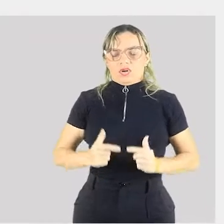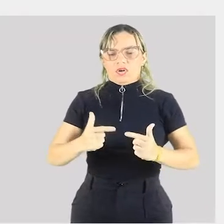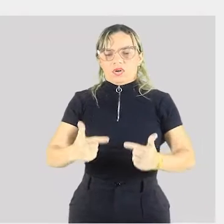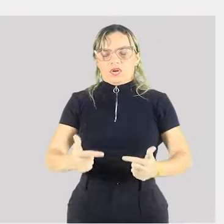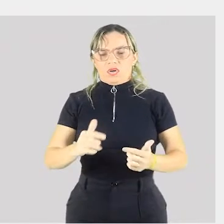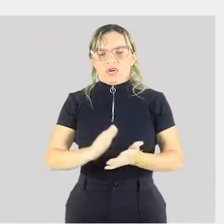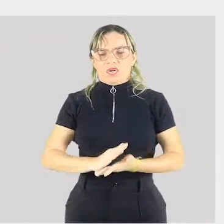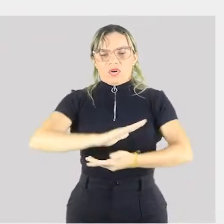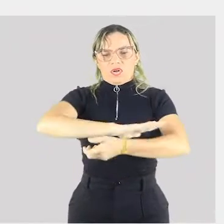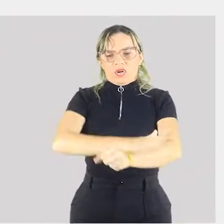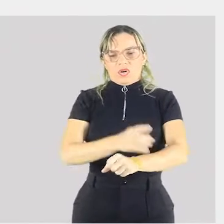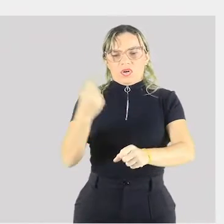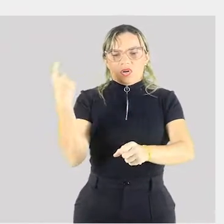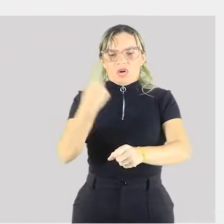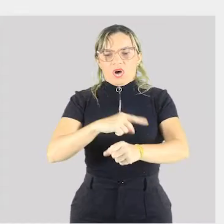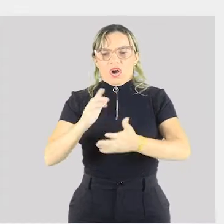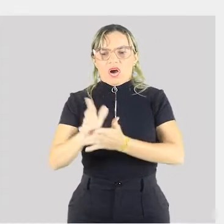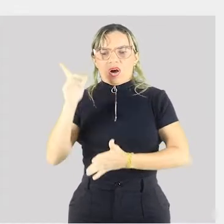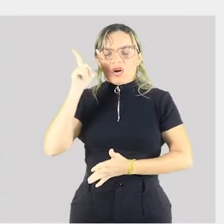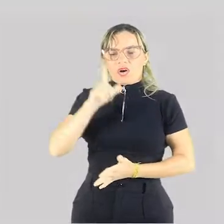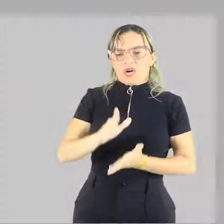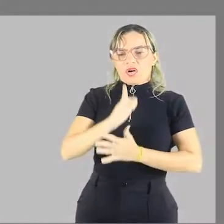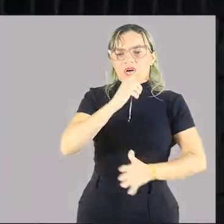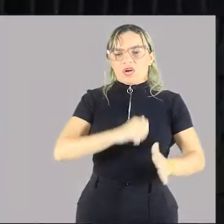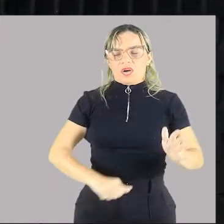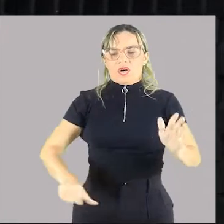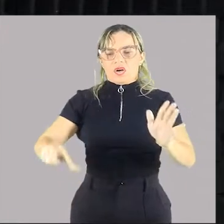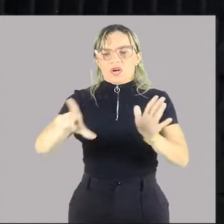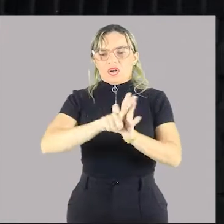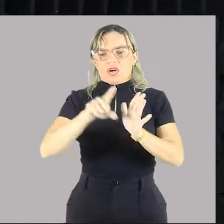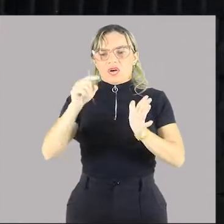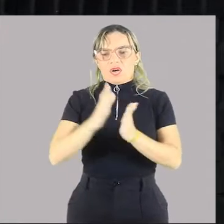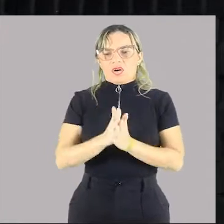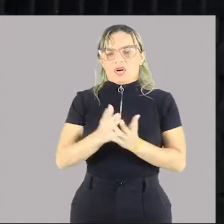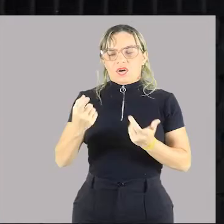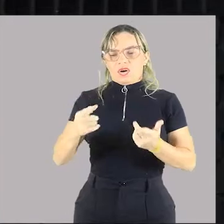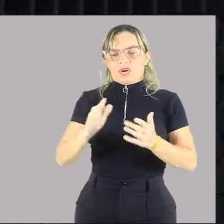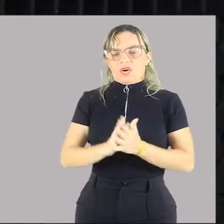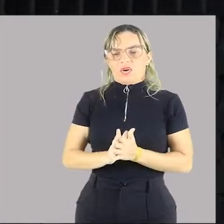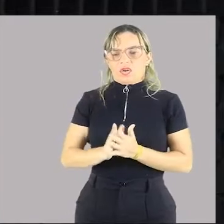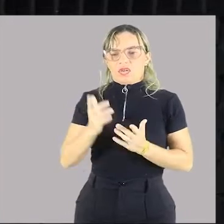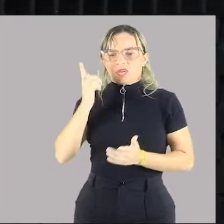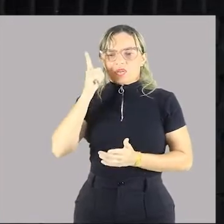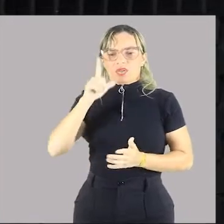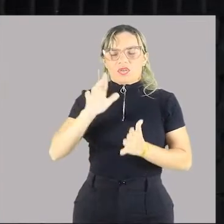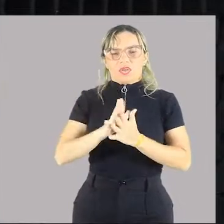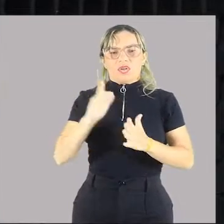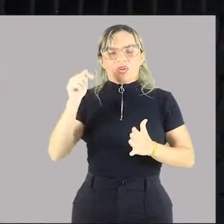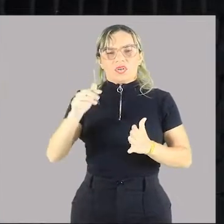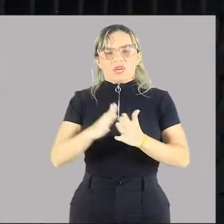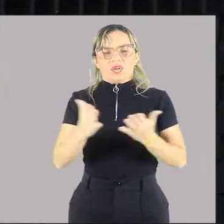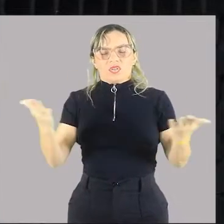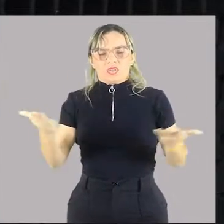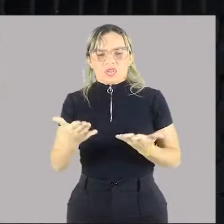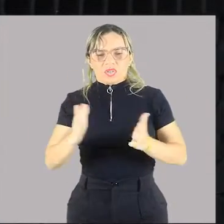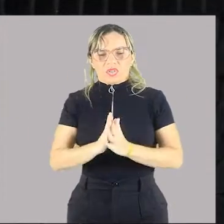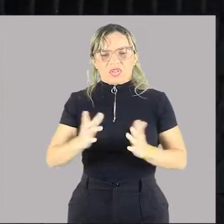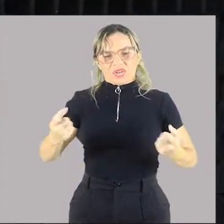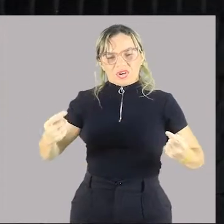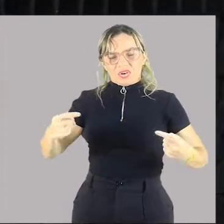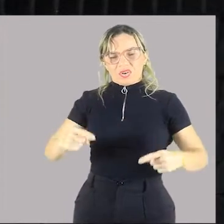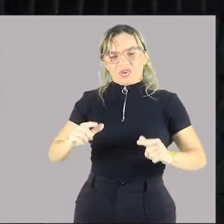as conquistas legais e os desafios atuais. No primeiro momento, o que a gente observa é que a